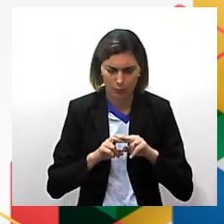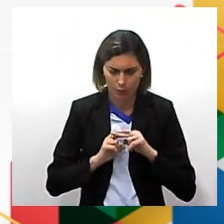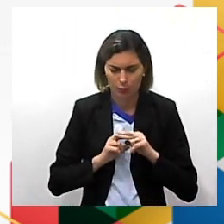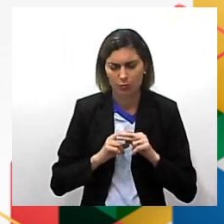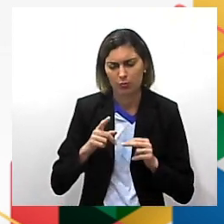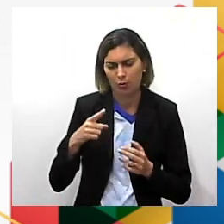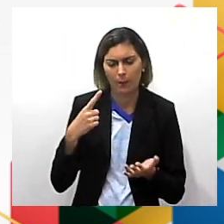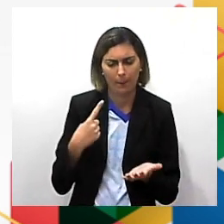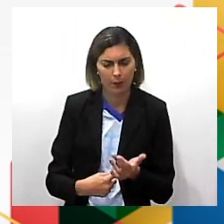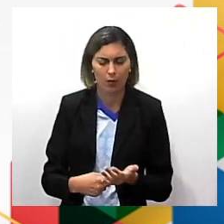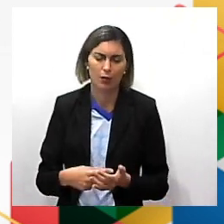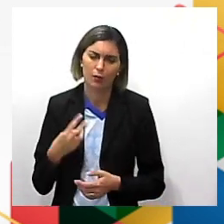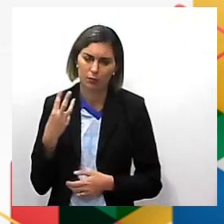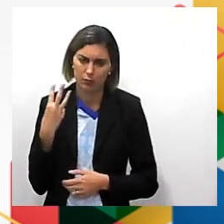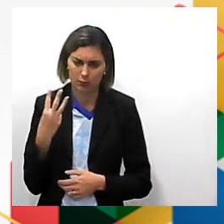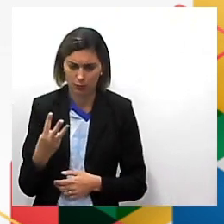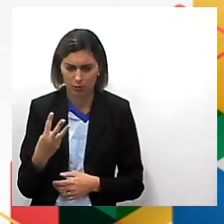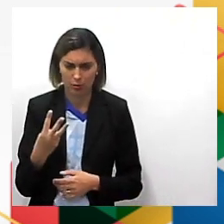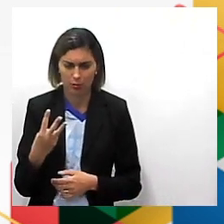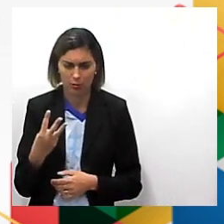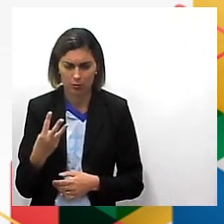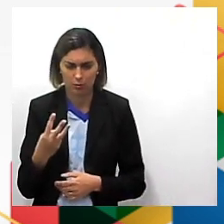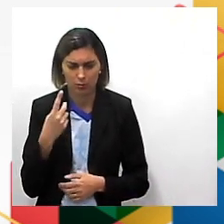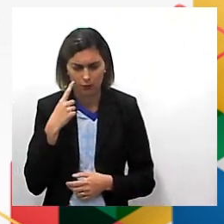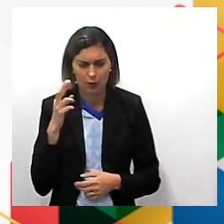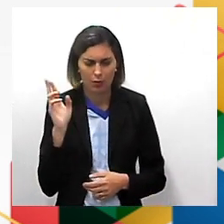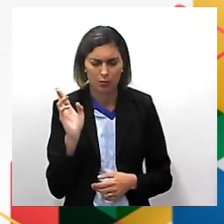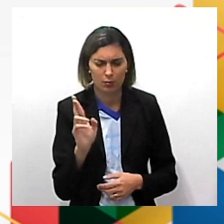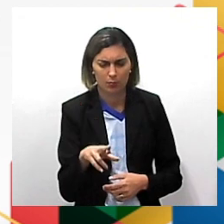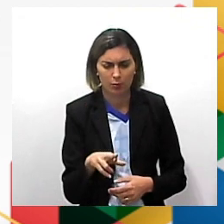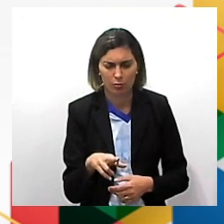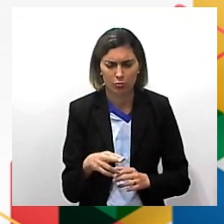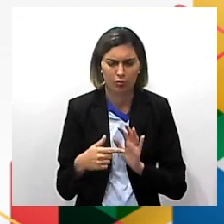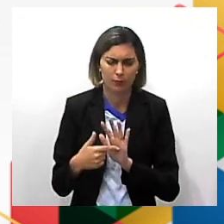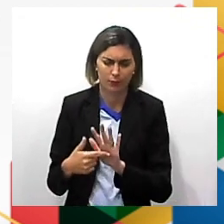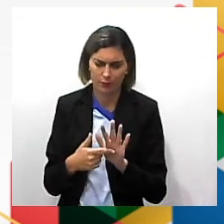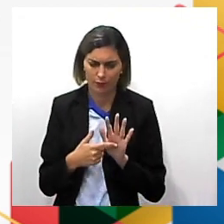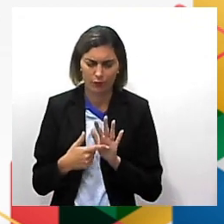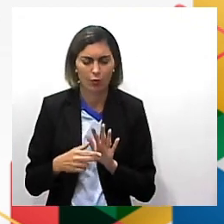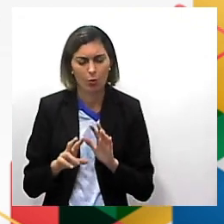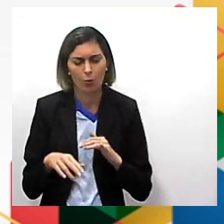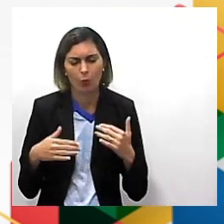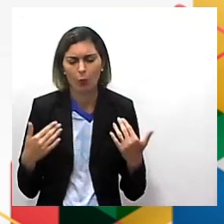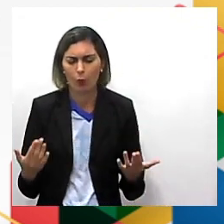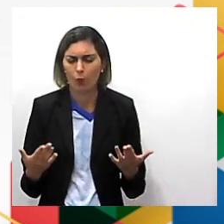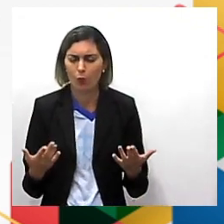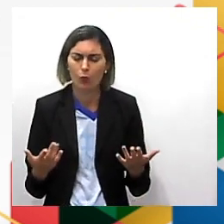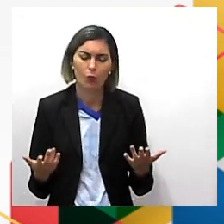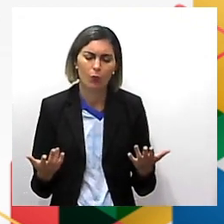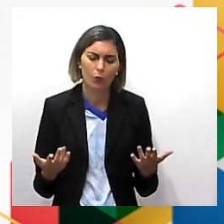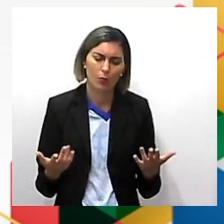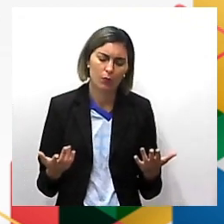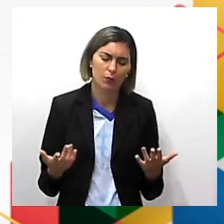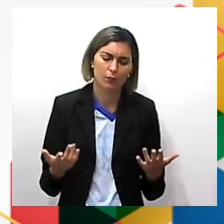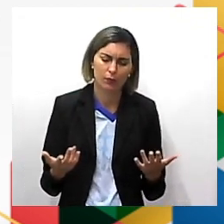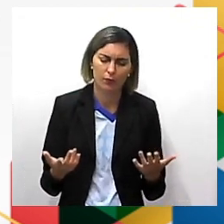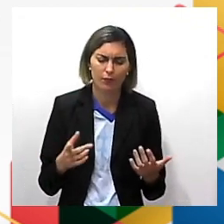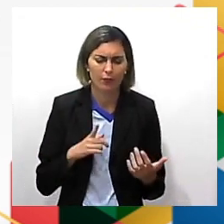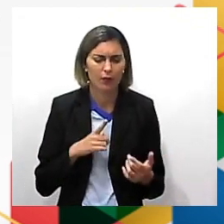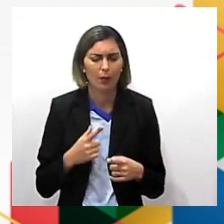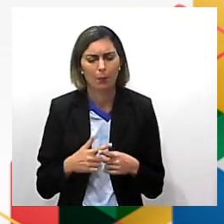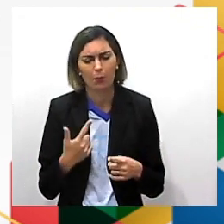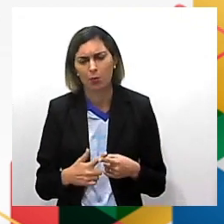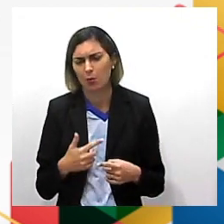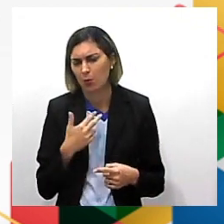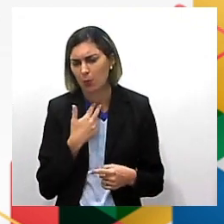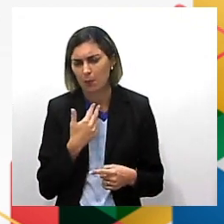eu vou marcar aqui o item 3 como resposta para essa questão. Ô tio Valtinho, oi, diz aí meu querido, por que